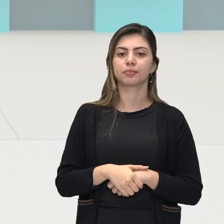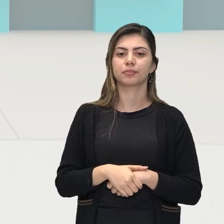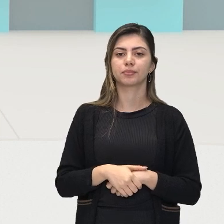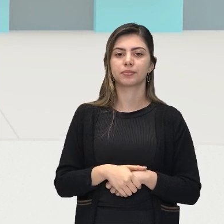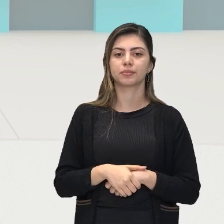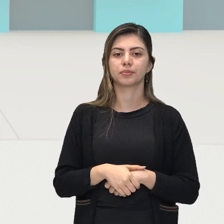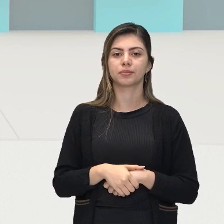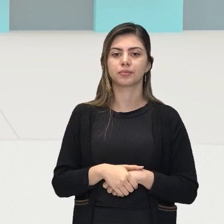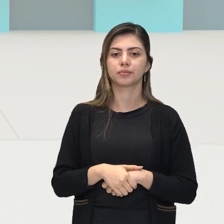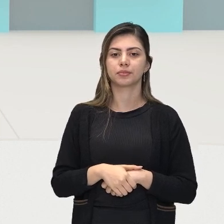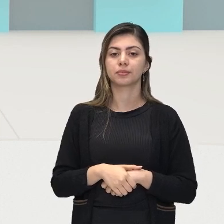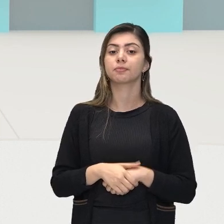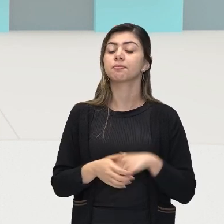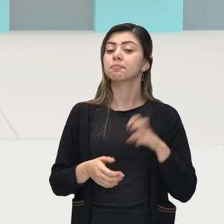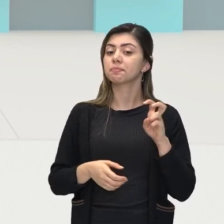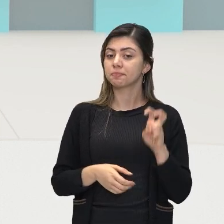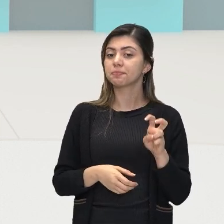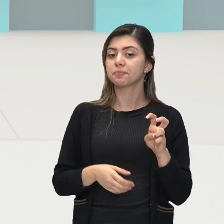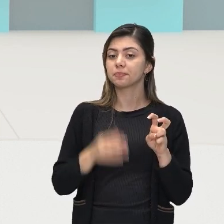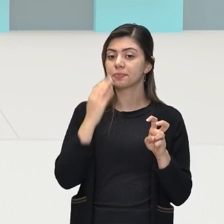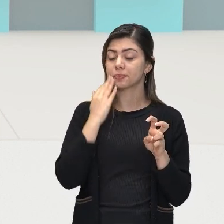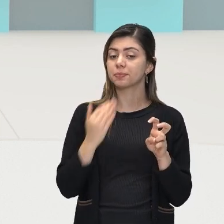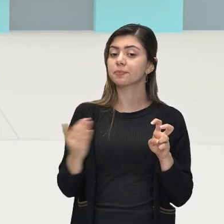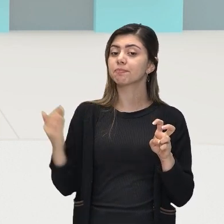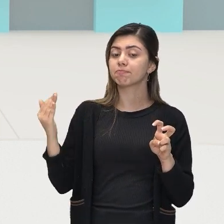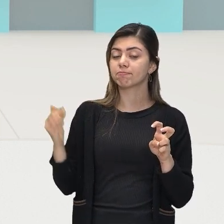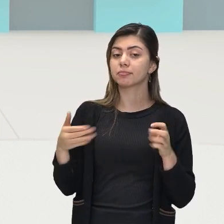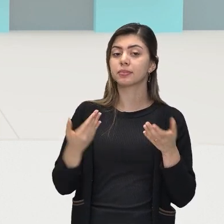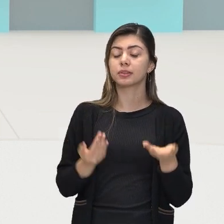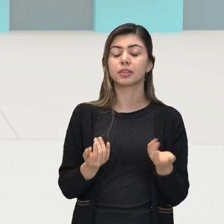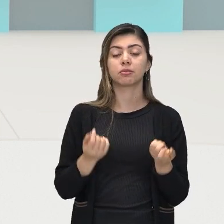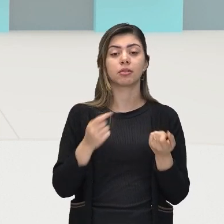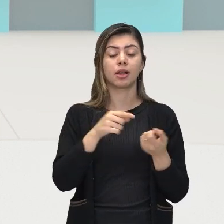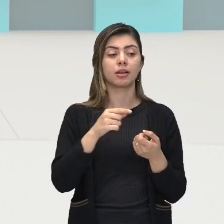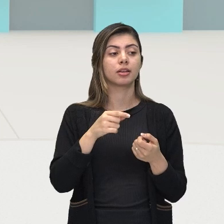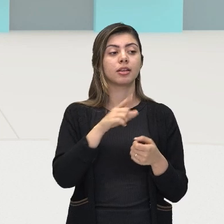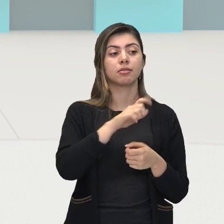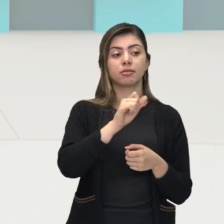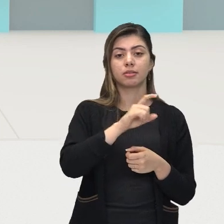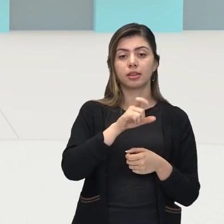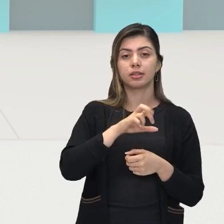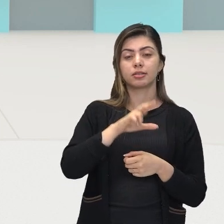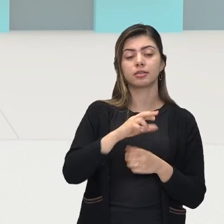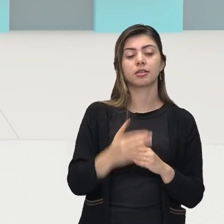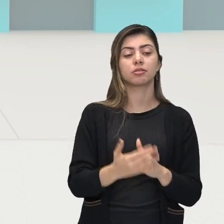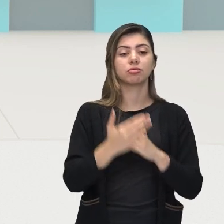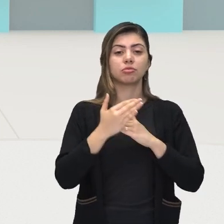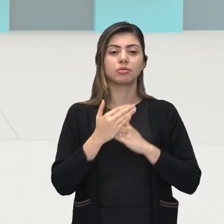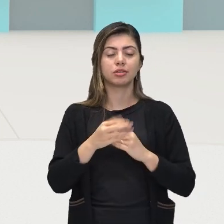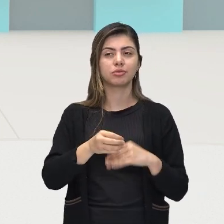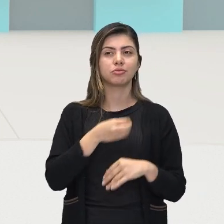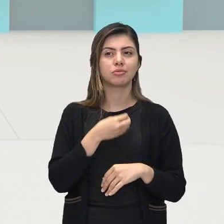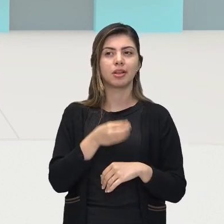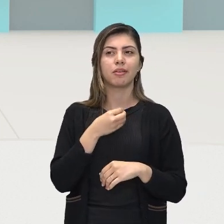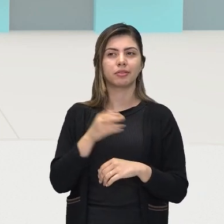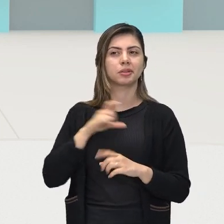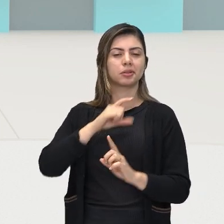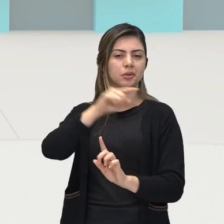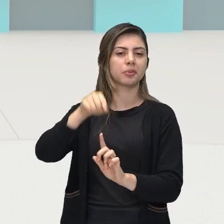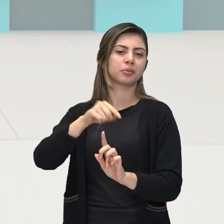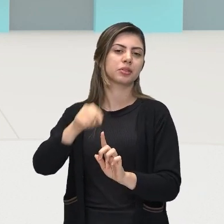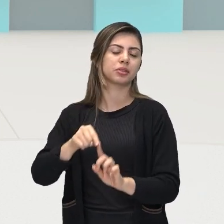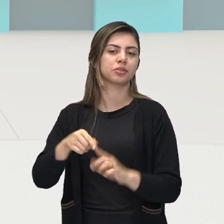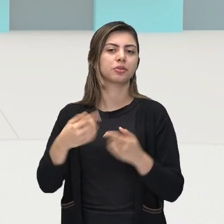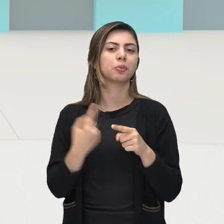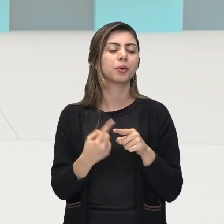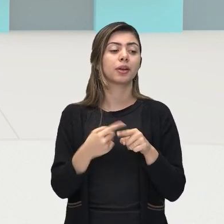que o lazer também ajuda a atribuir sentido e significado à vida, porque aí nesses momentos a gente vai estar